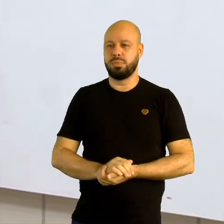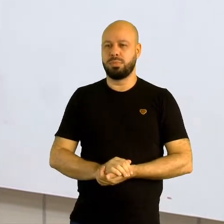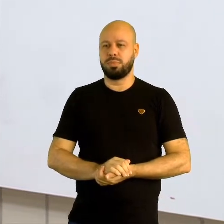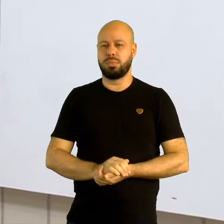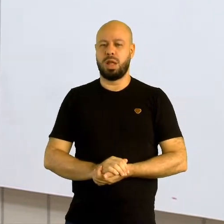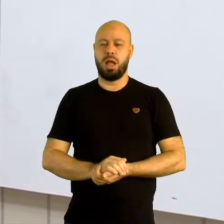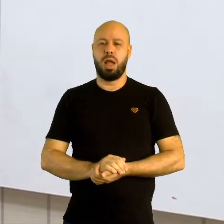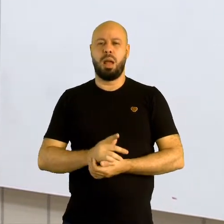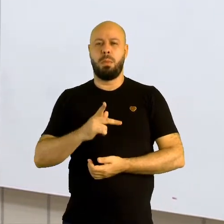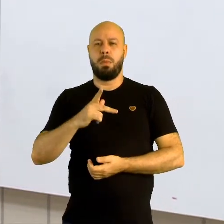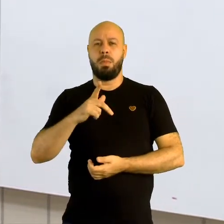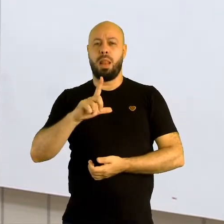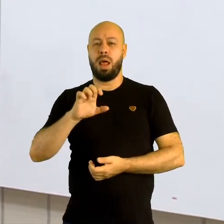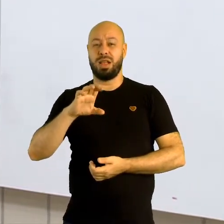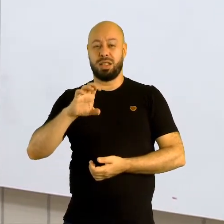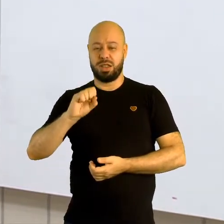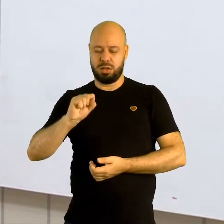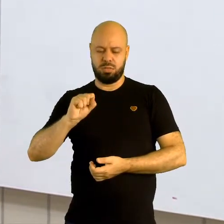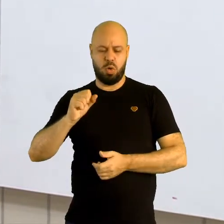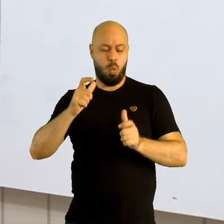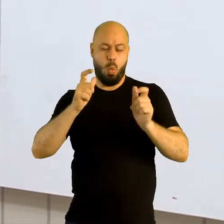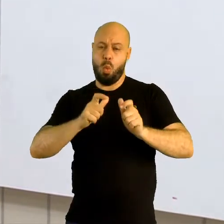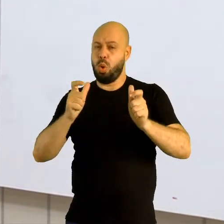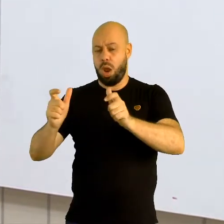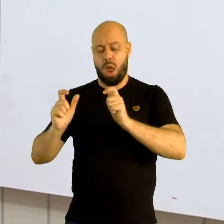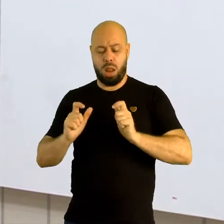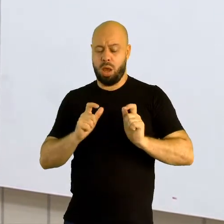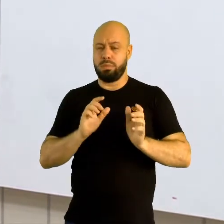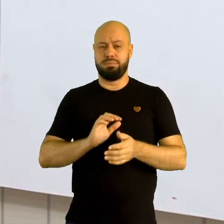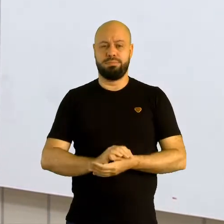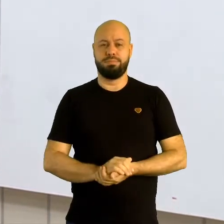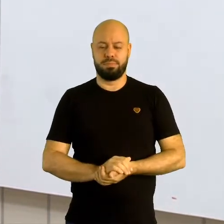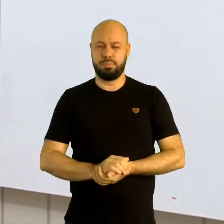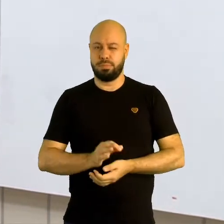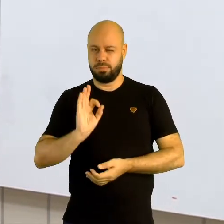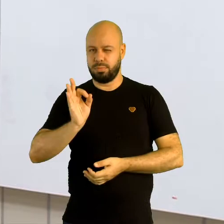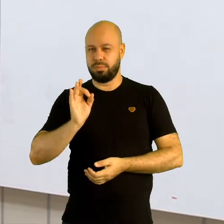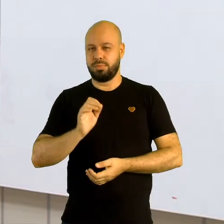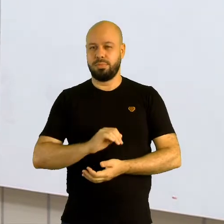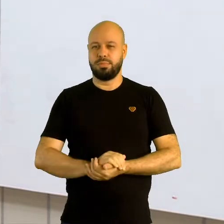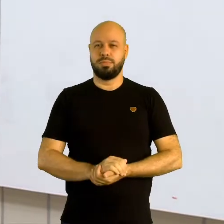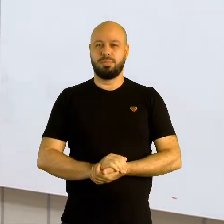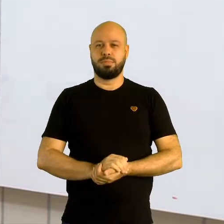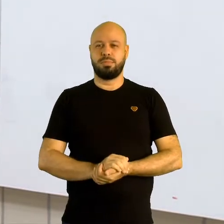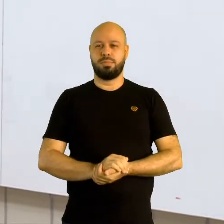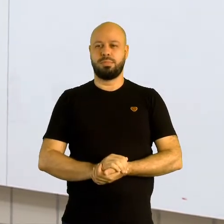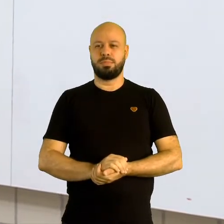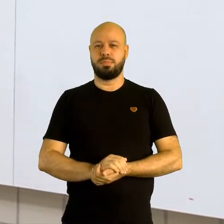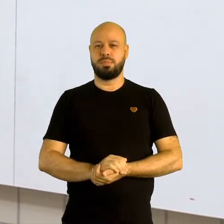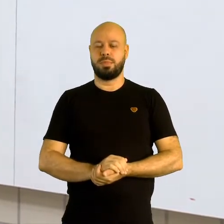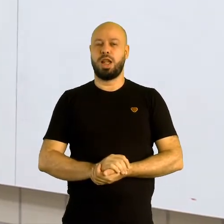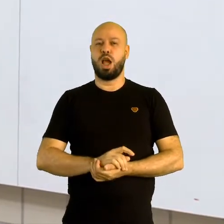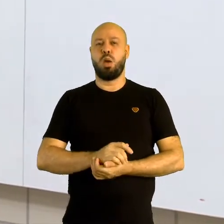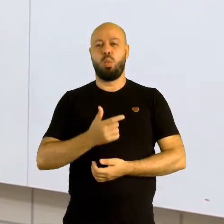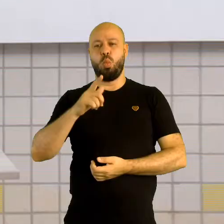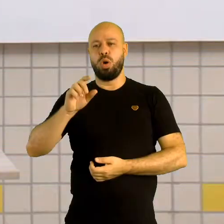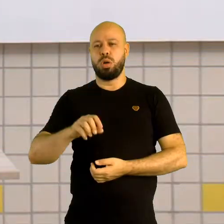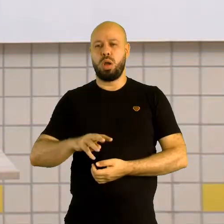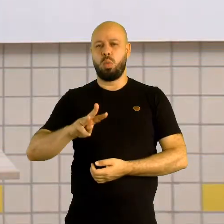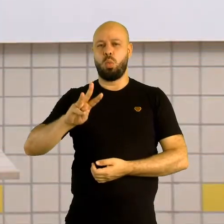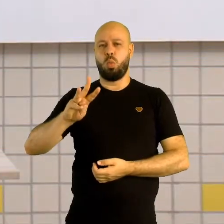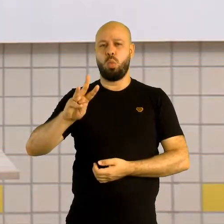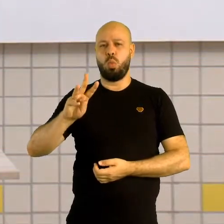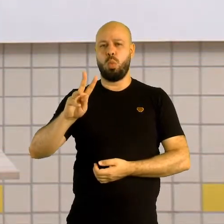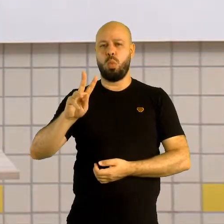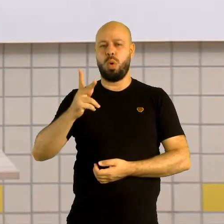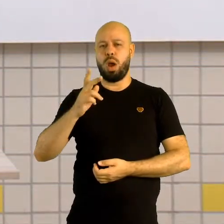place, né? Tem a ver com place, lugares, alright? Agora nós temos when.